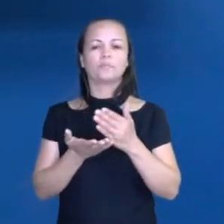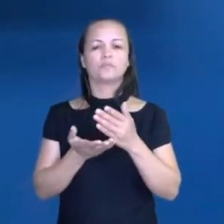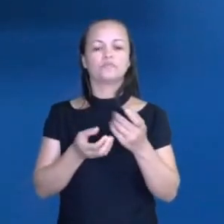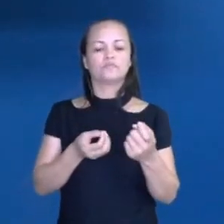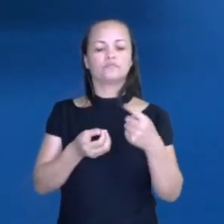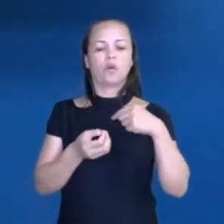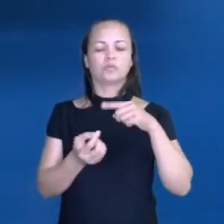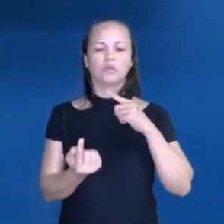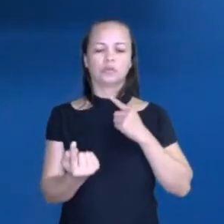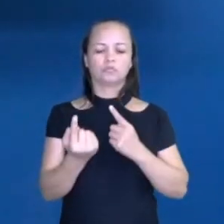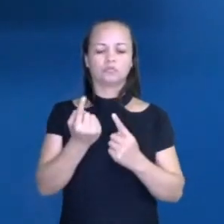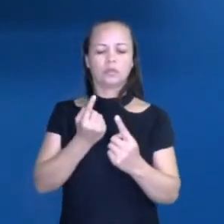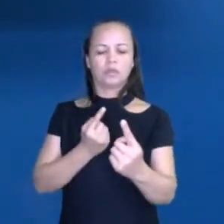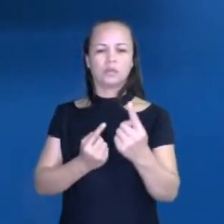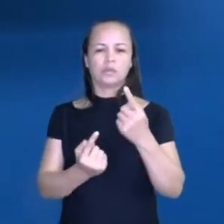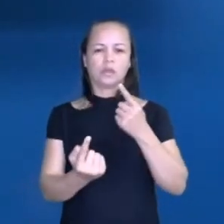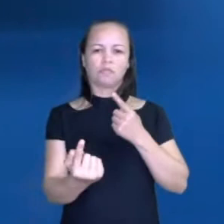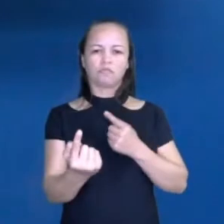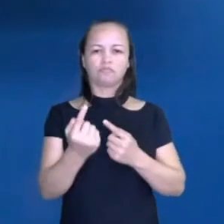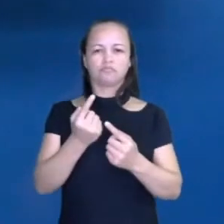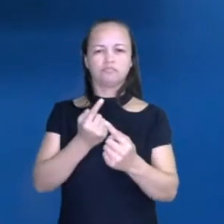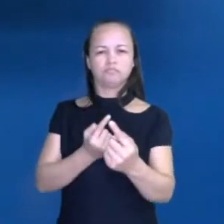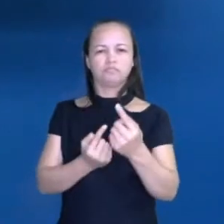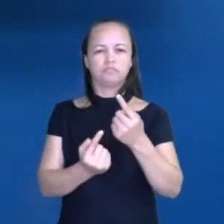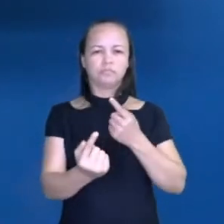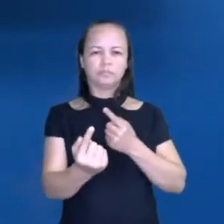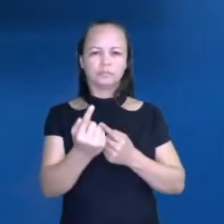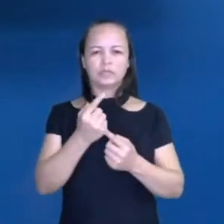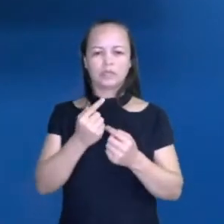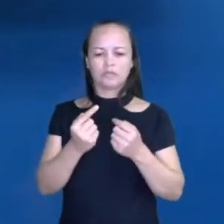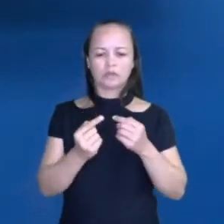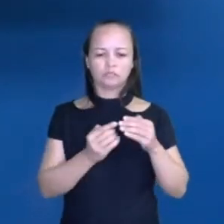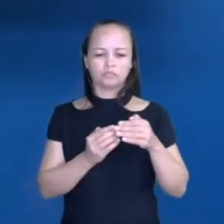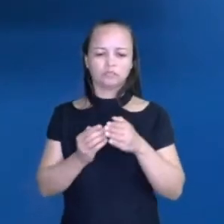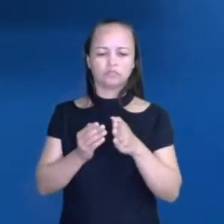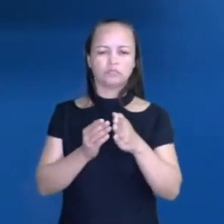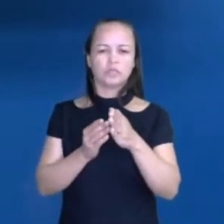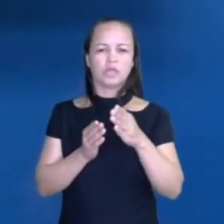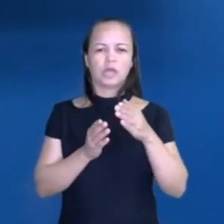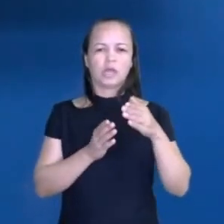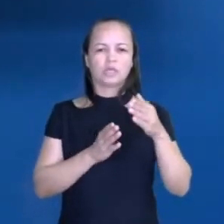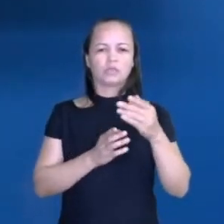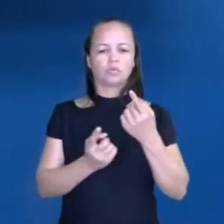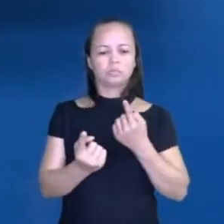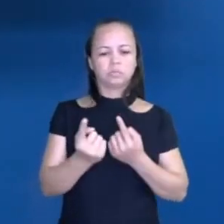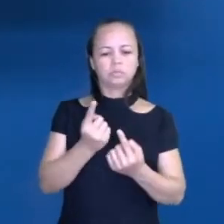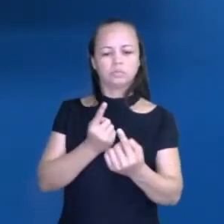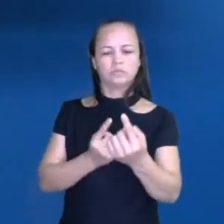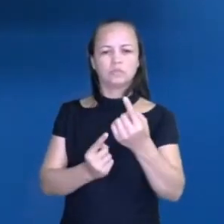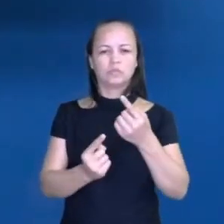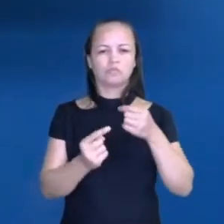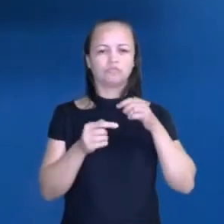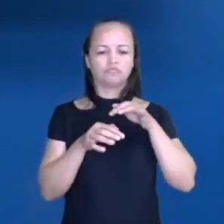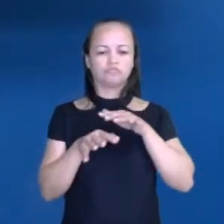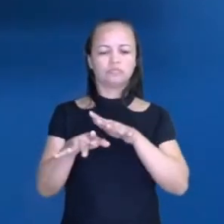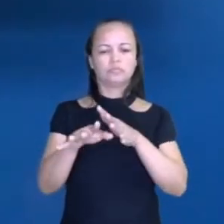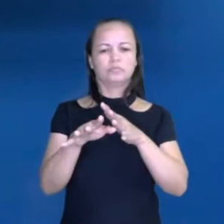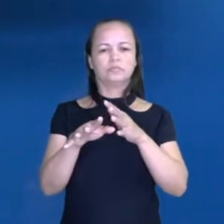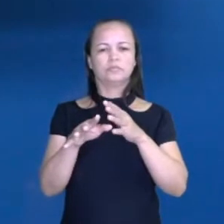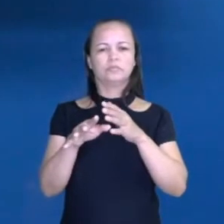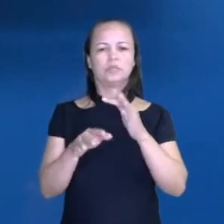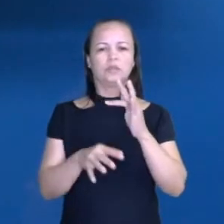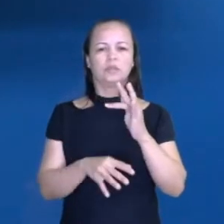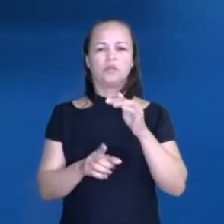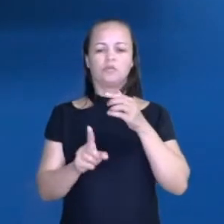volta ele não vai para o caminho diferente eu só segue o fluxo é só um fluxo